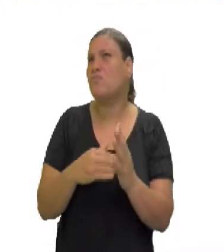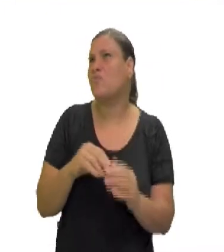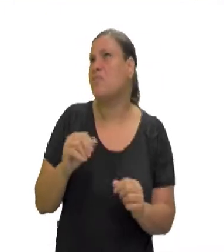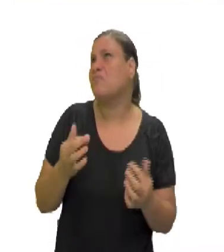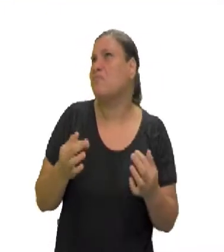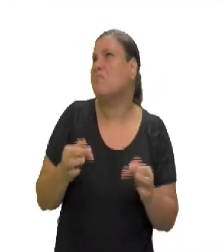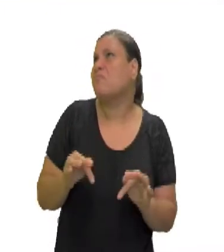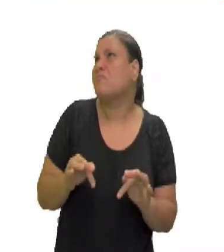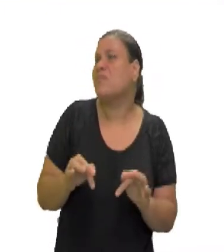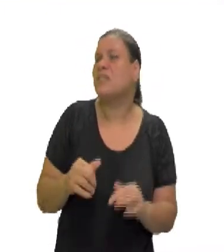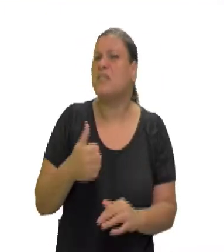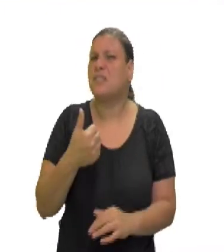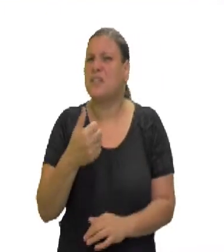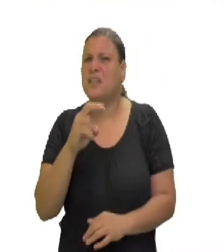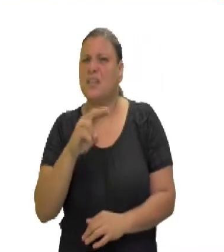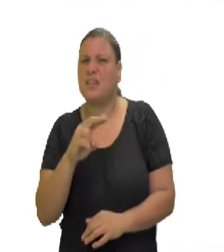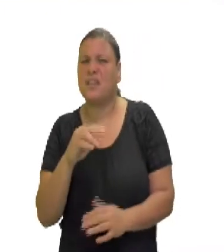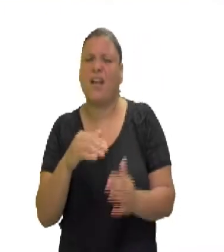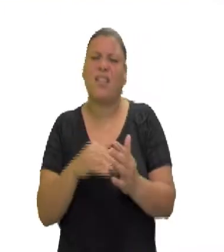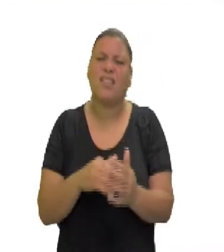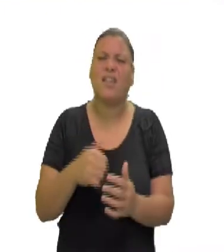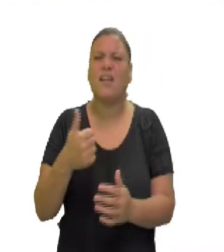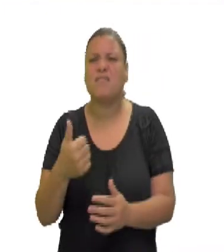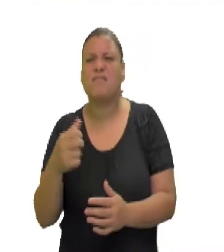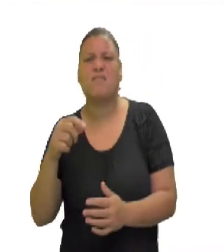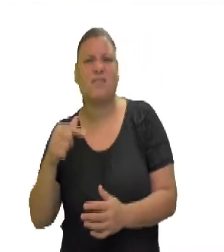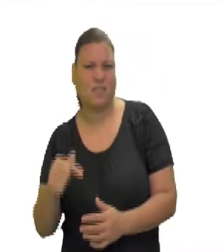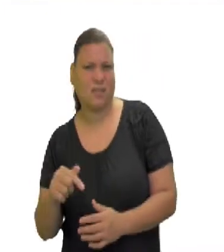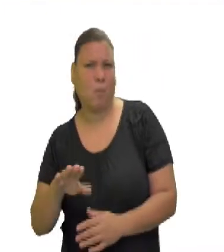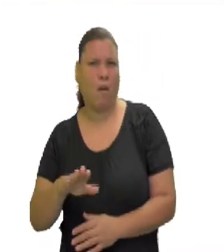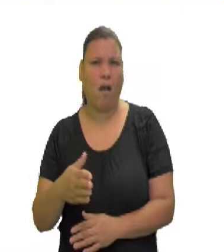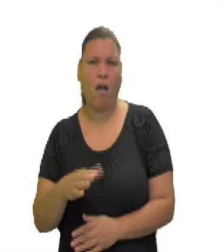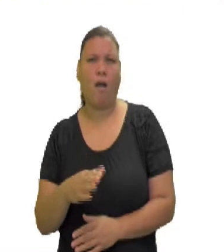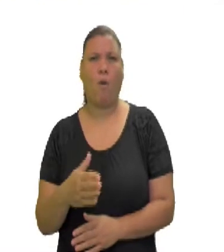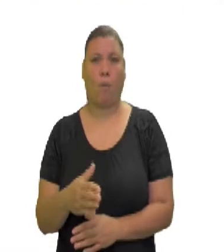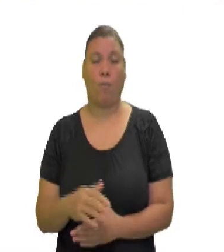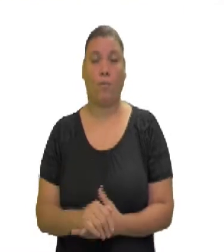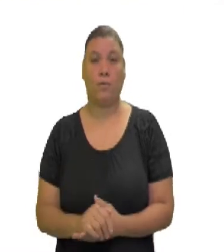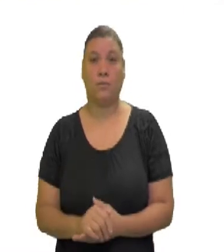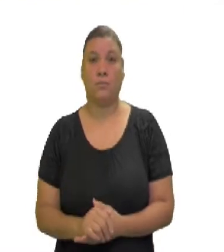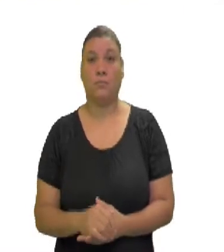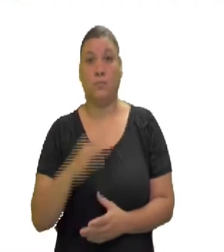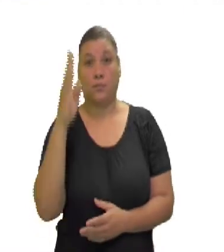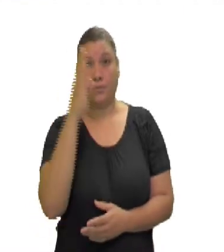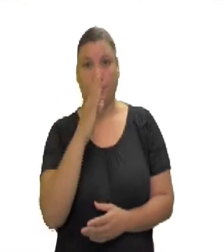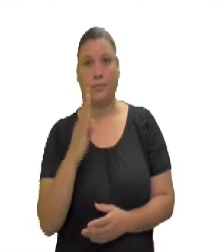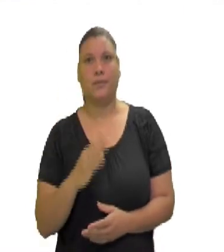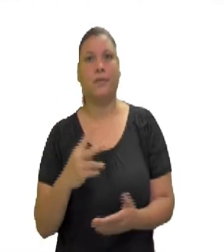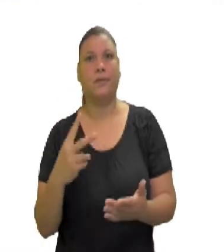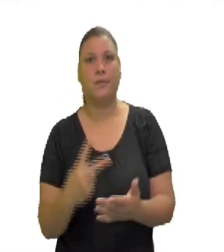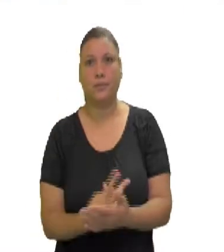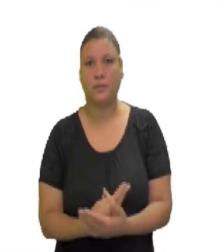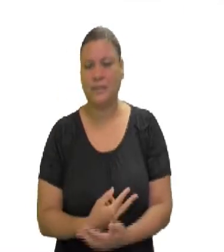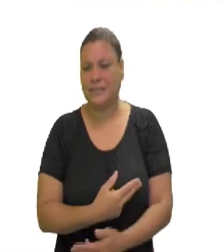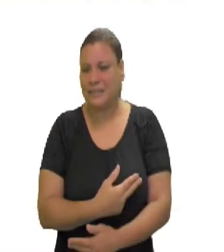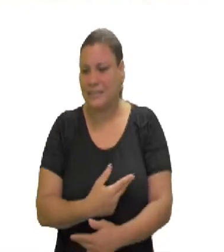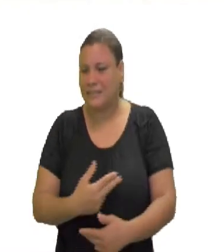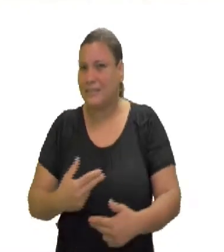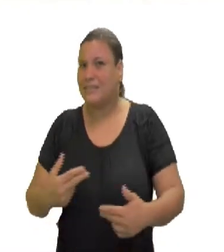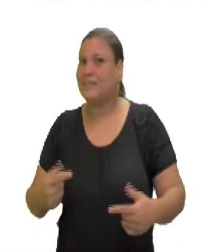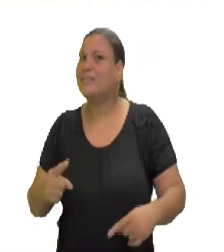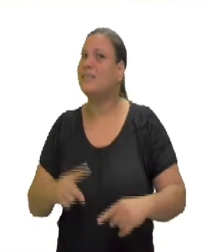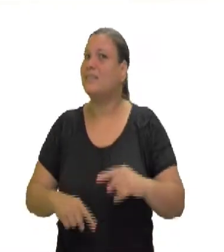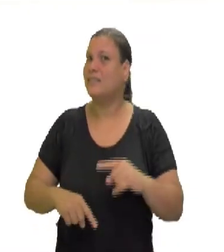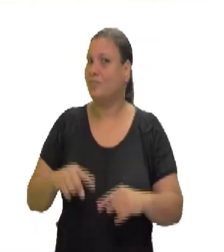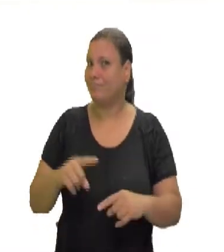século XVII, o Brasil passou por várias situações. Isso é lá, pessoal, quando eu estou falando dessa época, é lá do